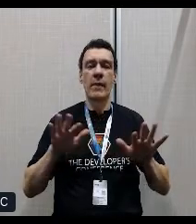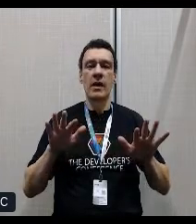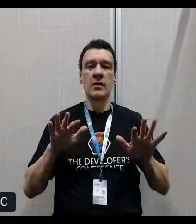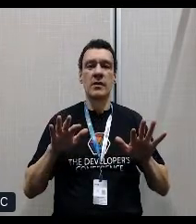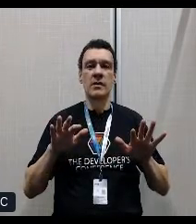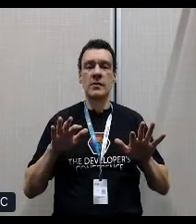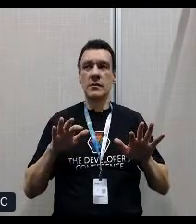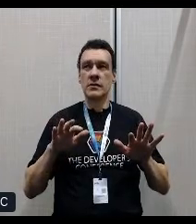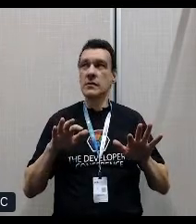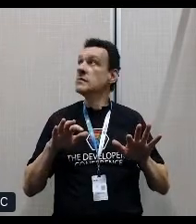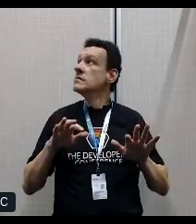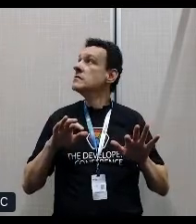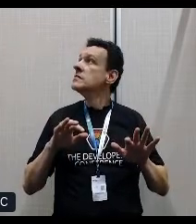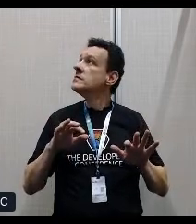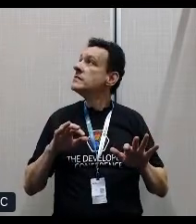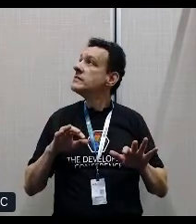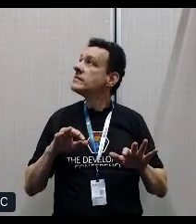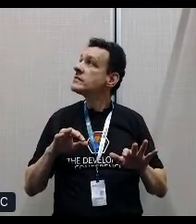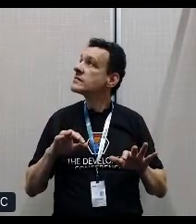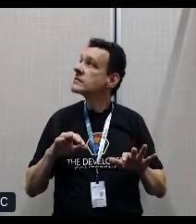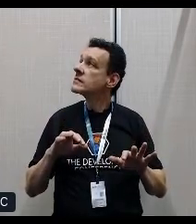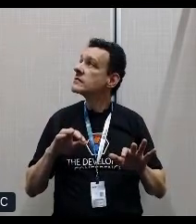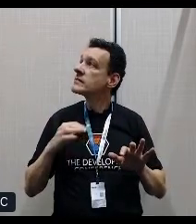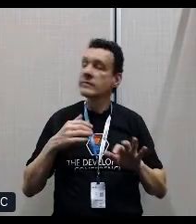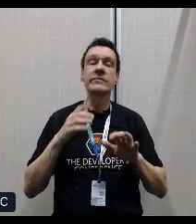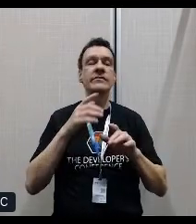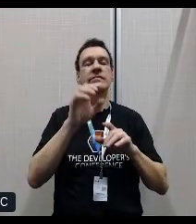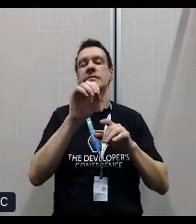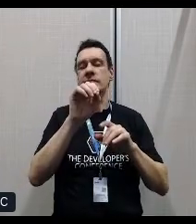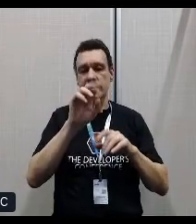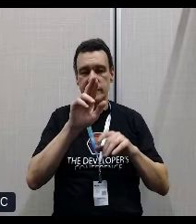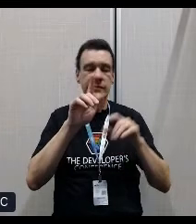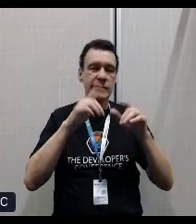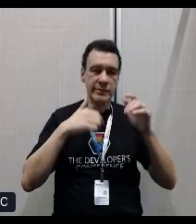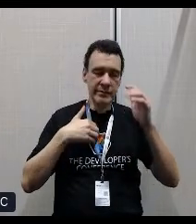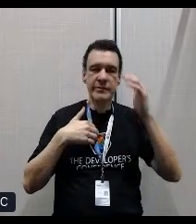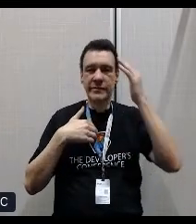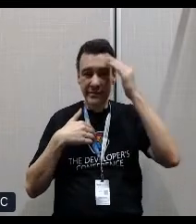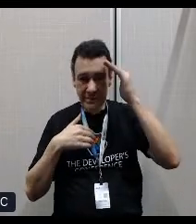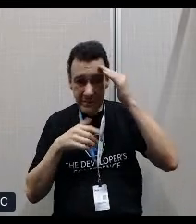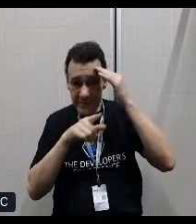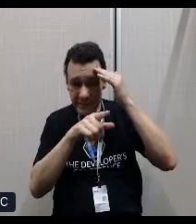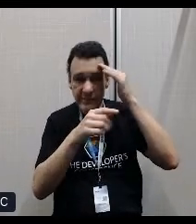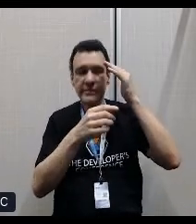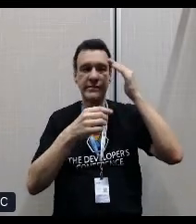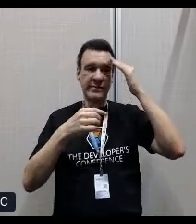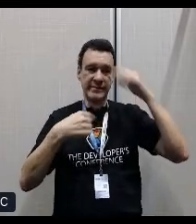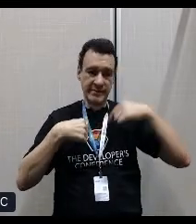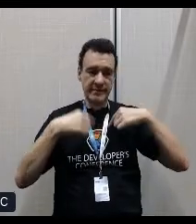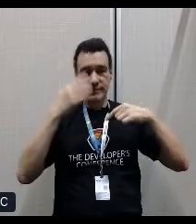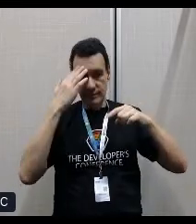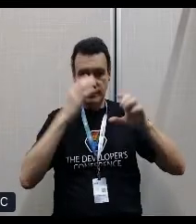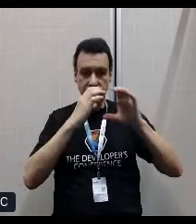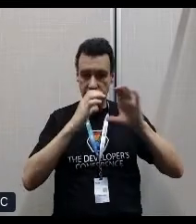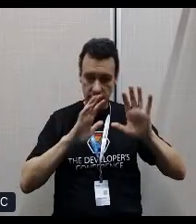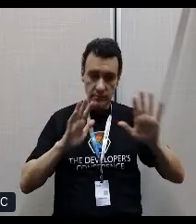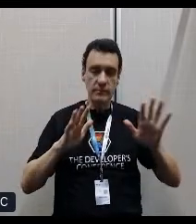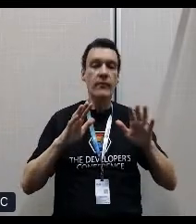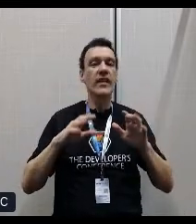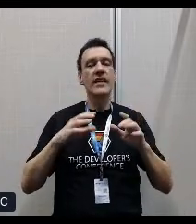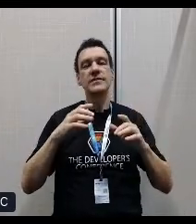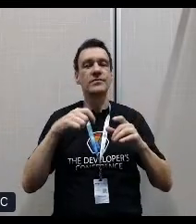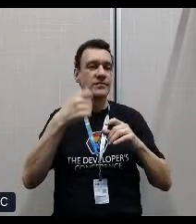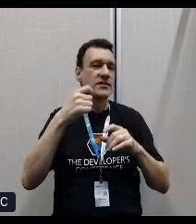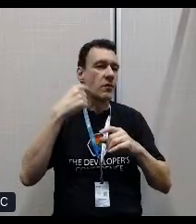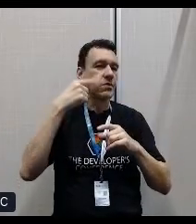de ser compreensivos. Terceiro, advogar. Você é o espelho da cultura e compromisso da empresa, então esteja disponível para advogar pelas